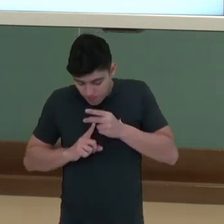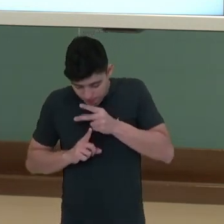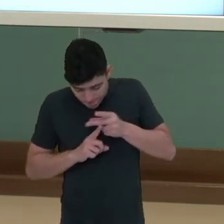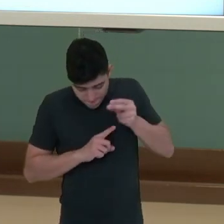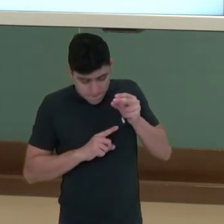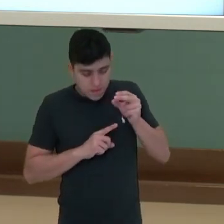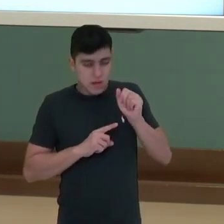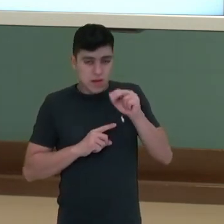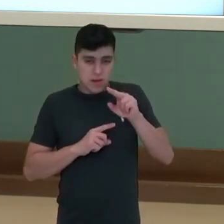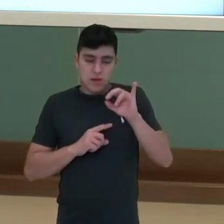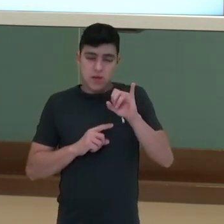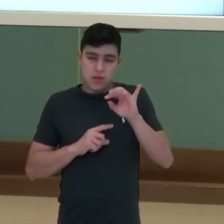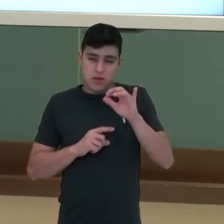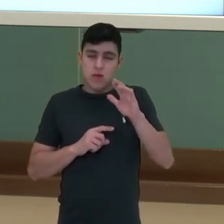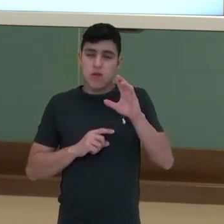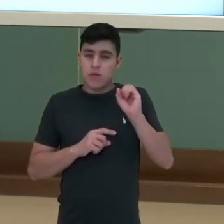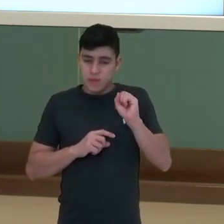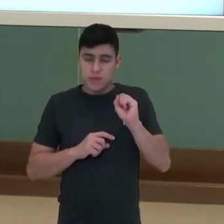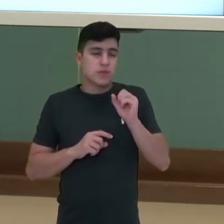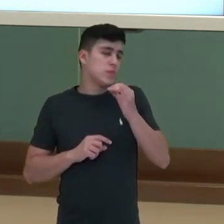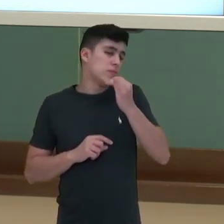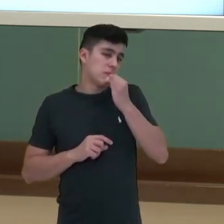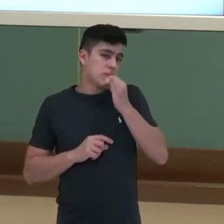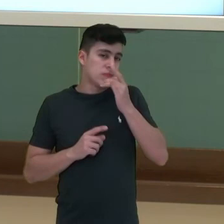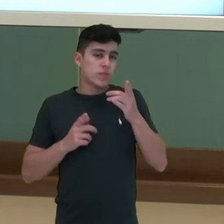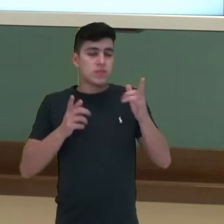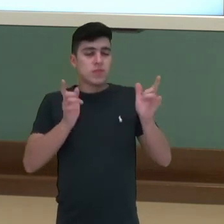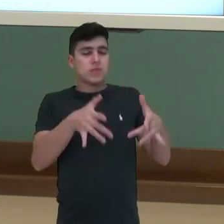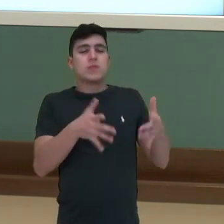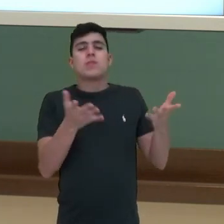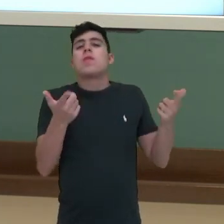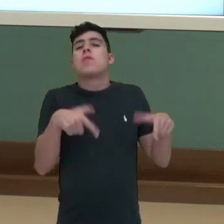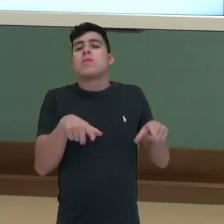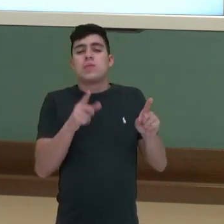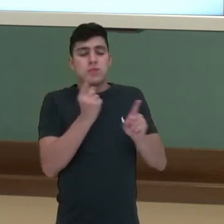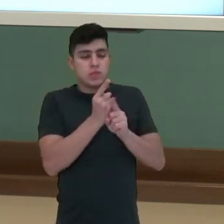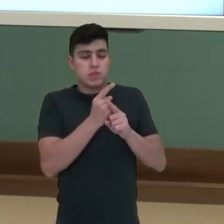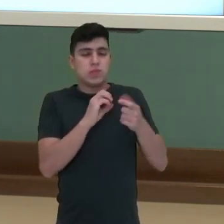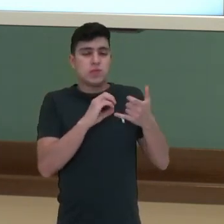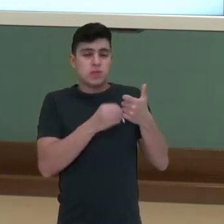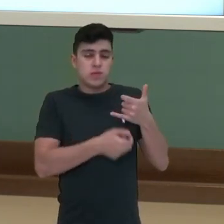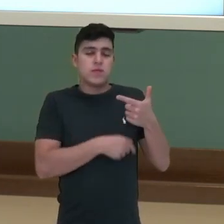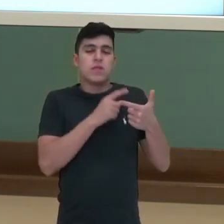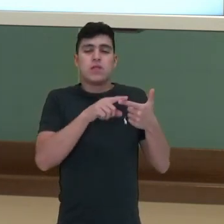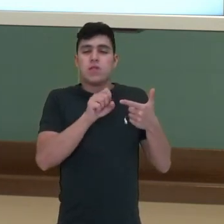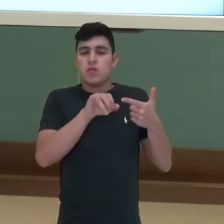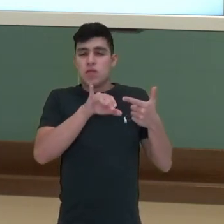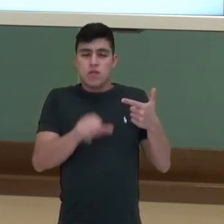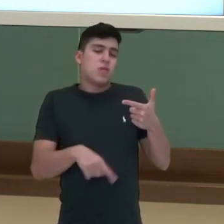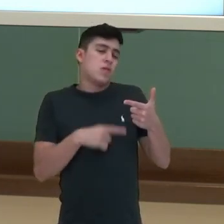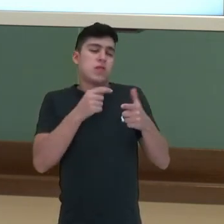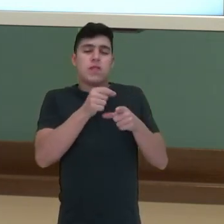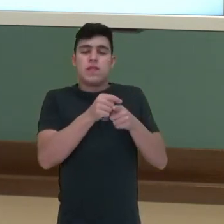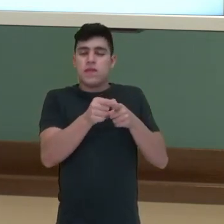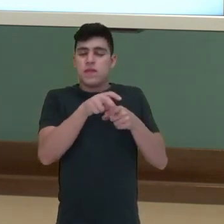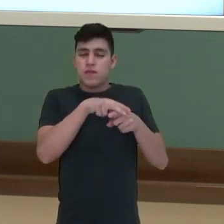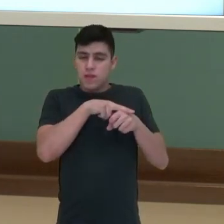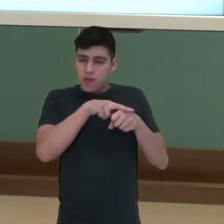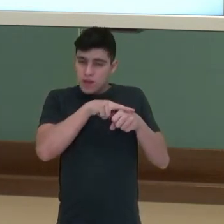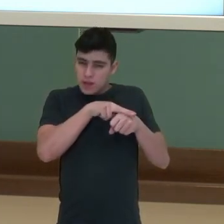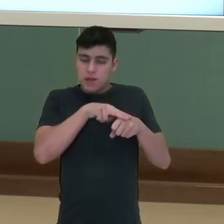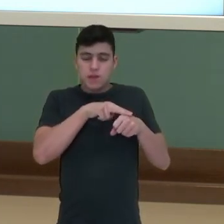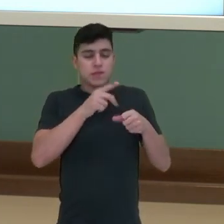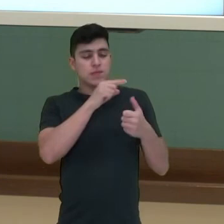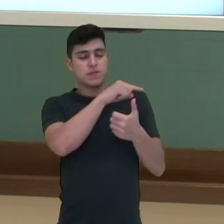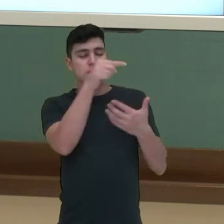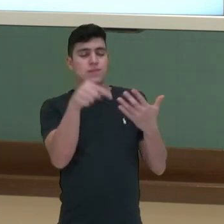até enzimas. São encontradas, por exemplo, na soja, na lentilha, no feijão, na ervilha, entre outros. Então, nas